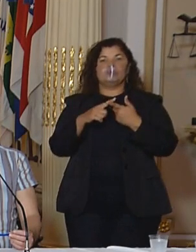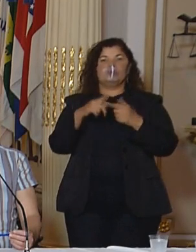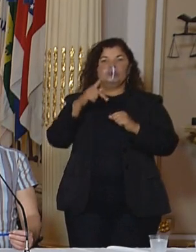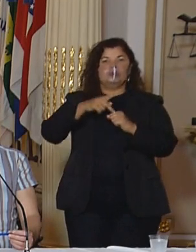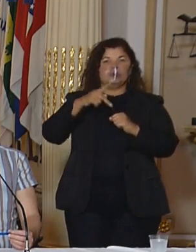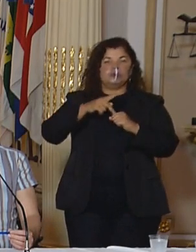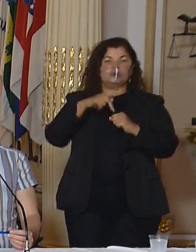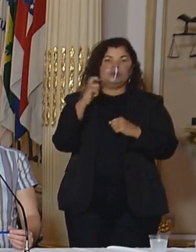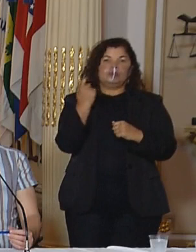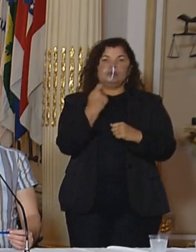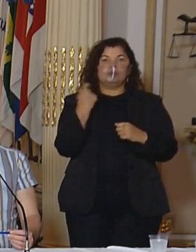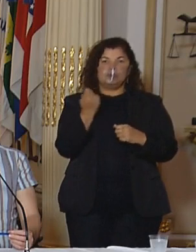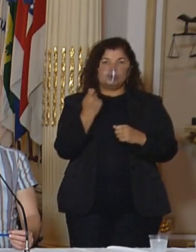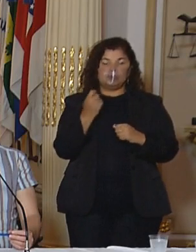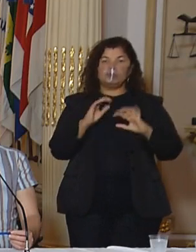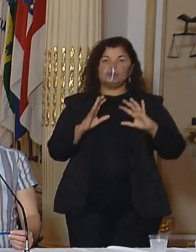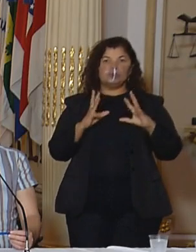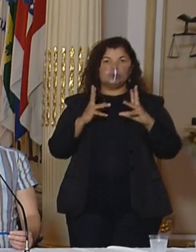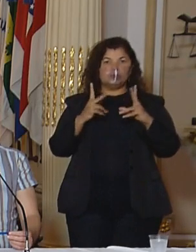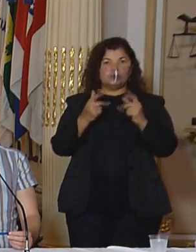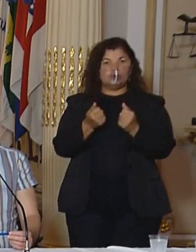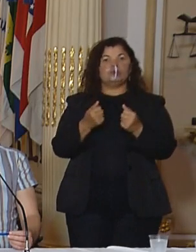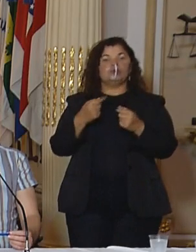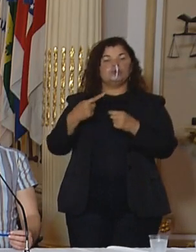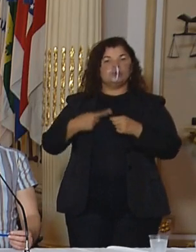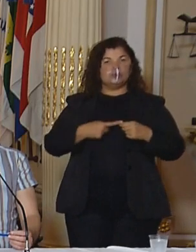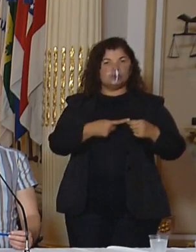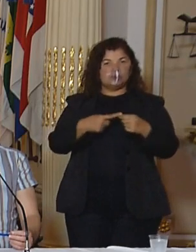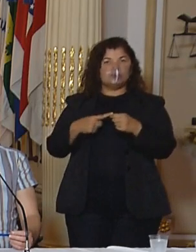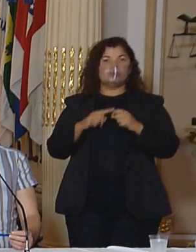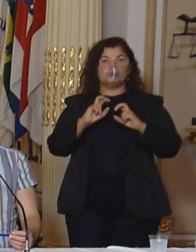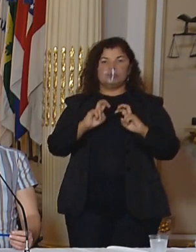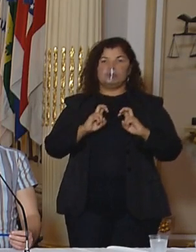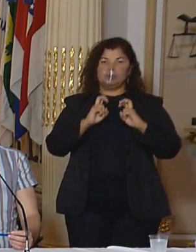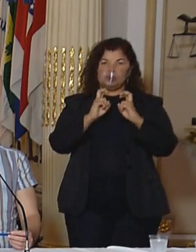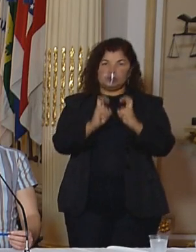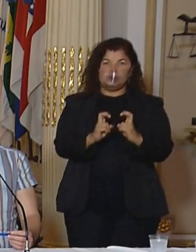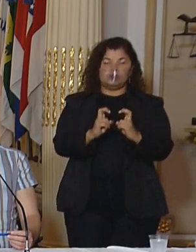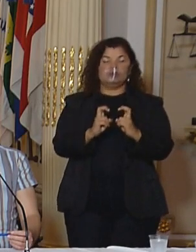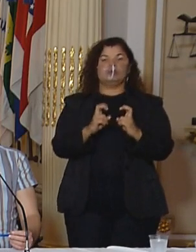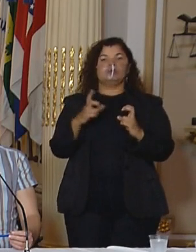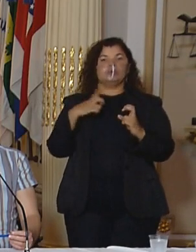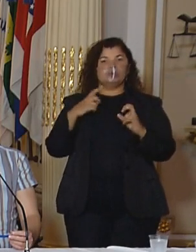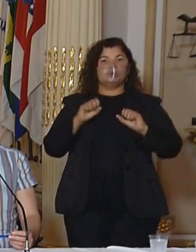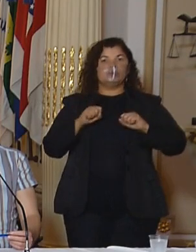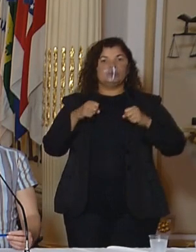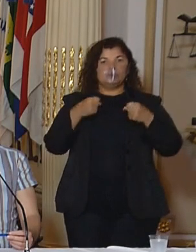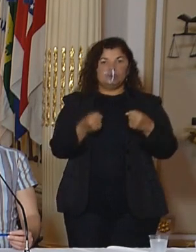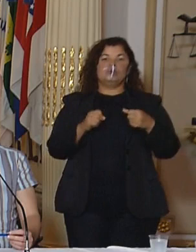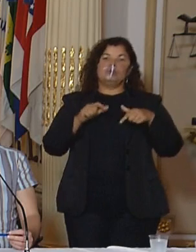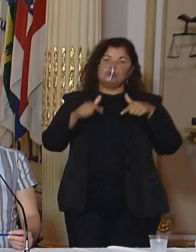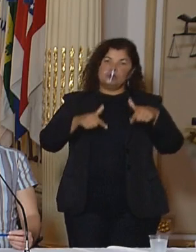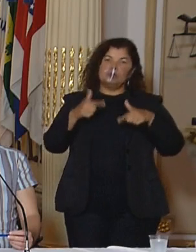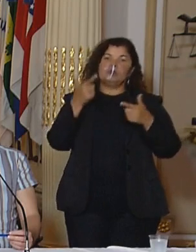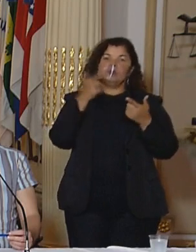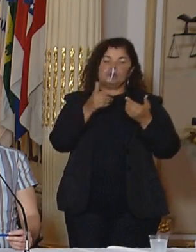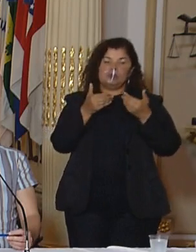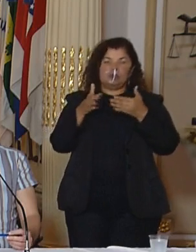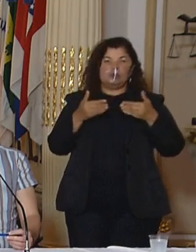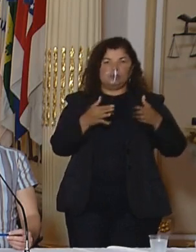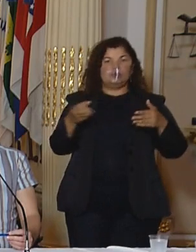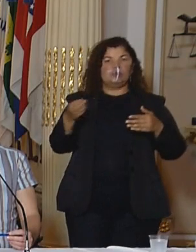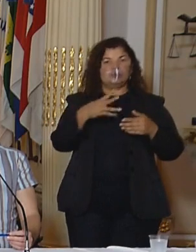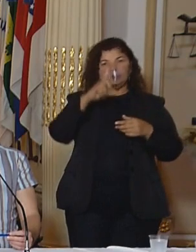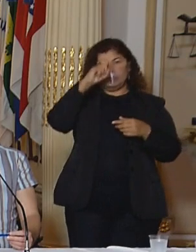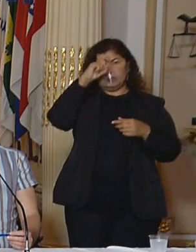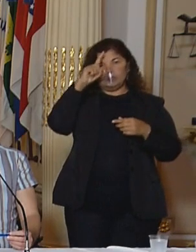como Caruaru, todos aqueles, Jaboatão, todos aqueles que se esforçaram também para a abertura de leitos.